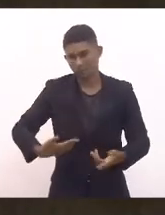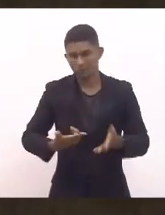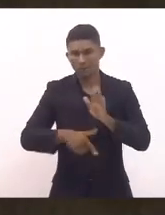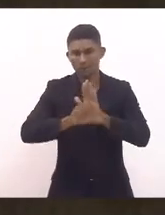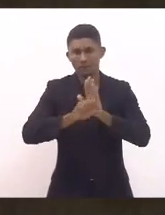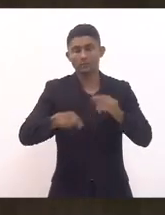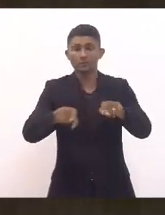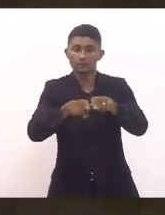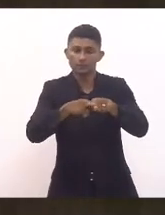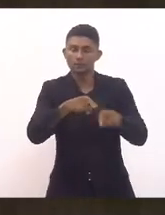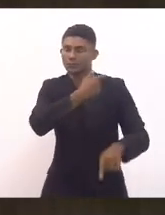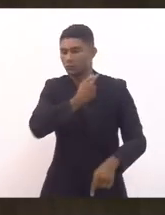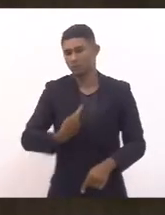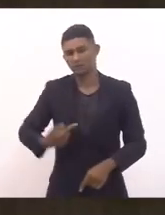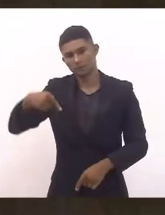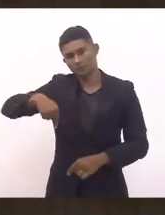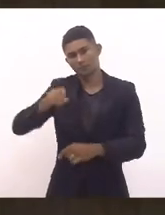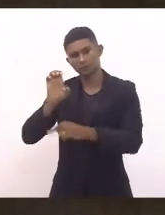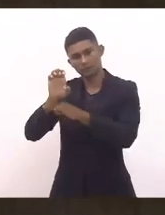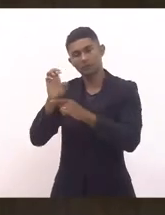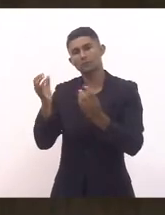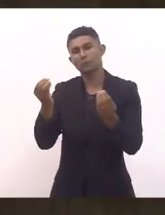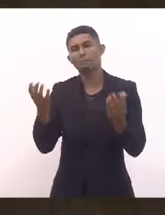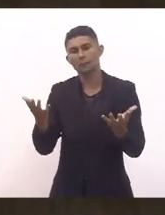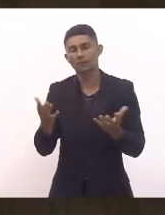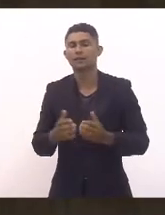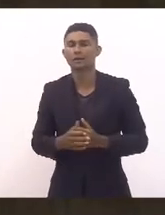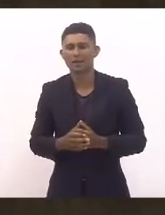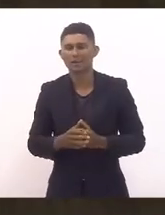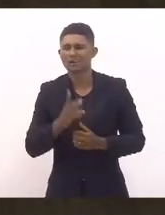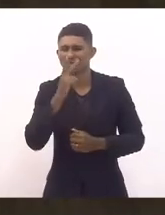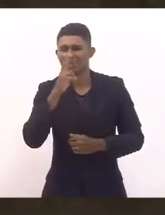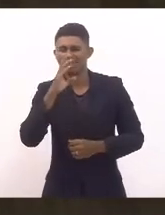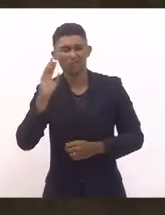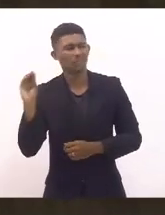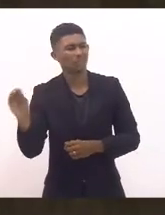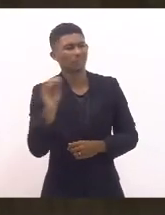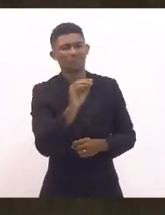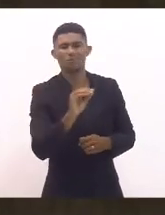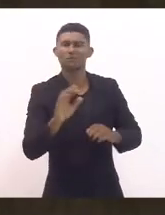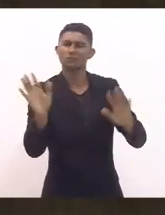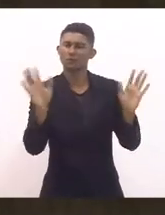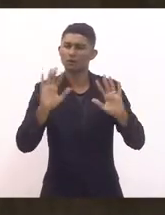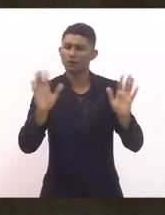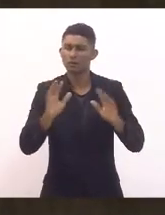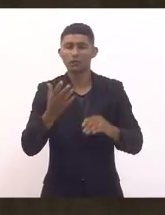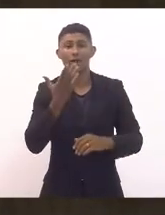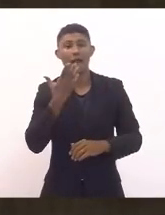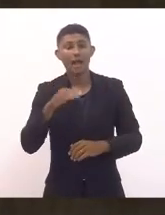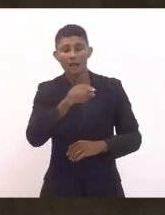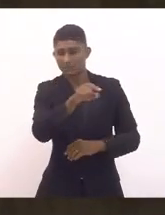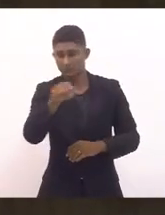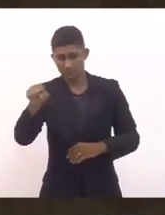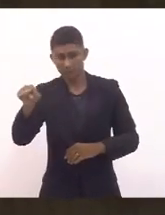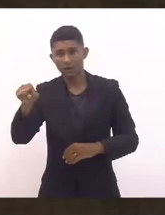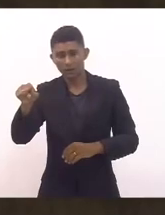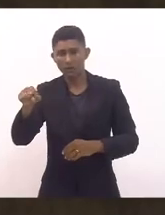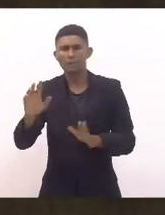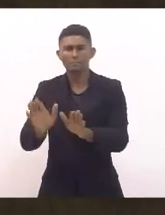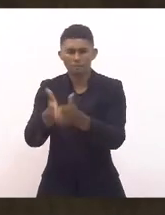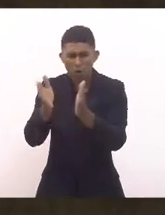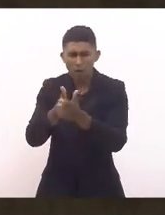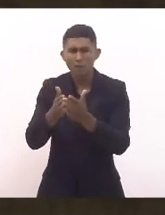governo do Estado, para que possa não mais negligenciar essa criança pela sua condição,